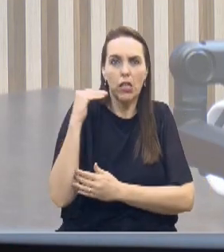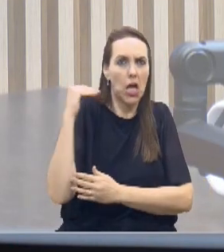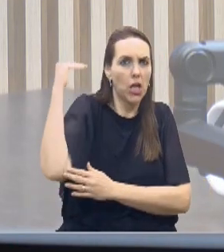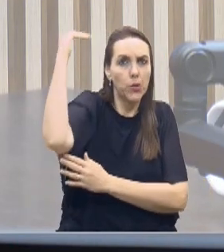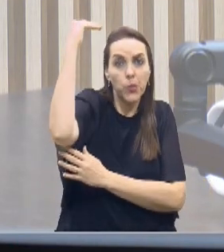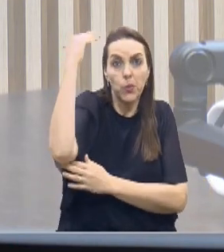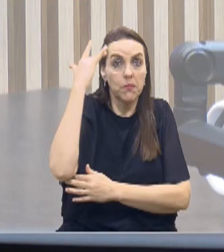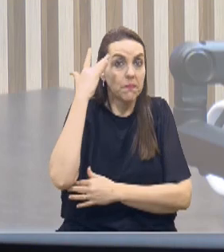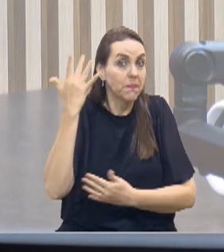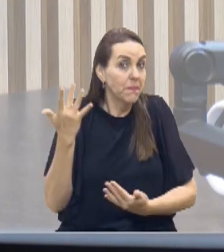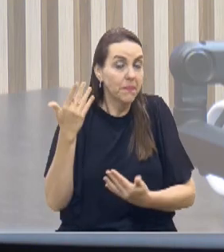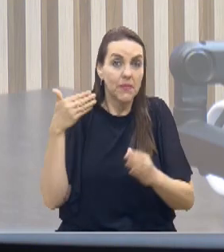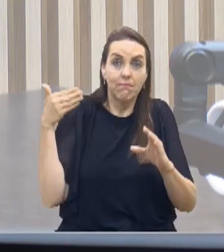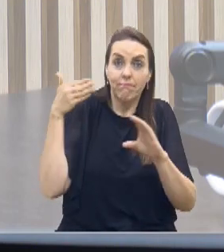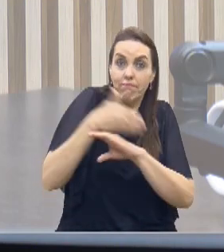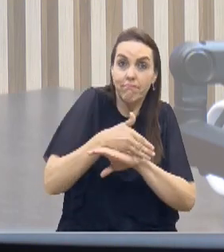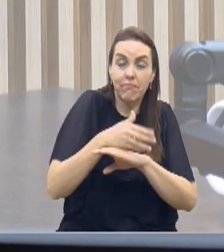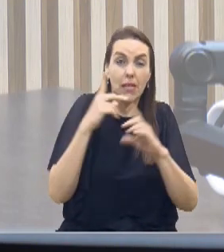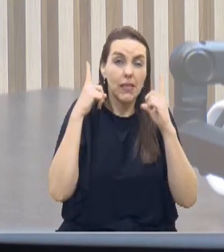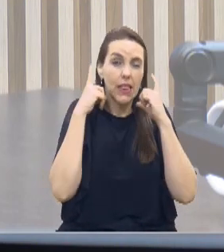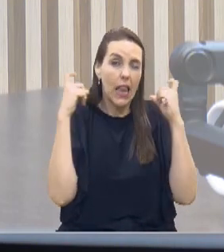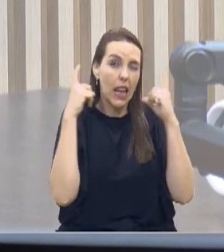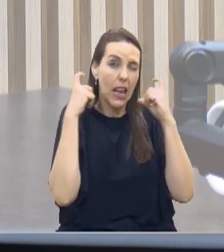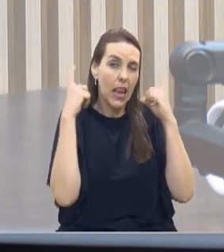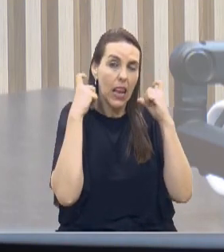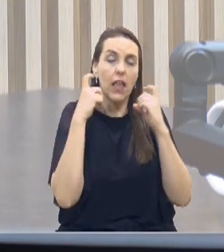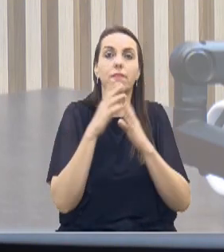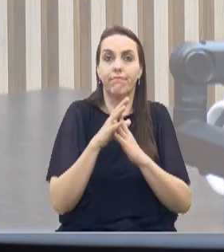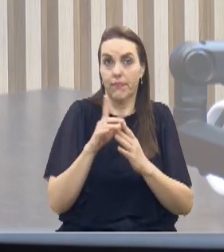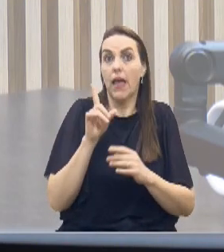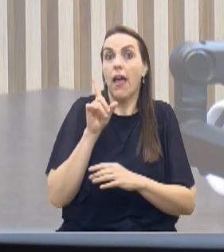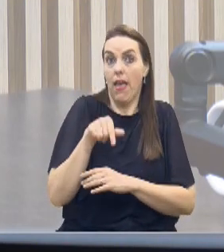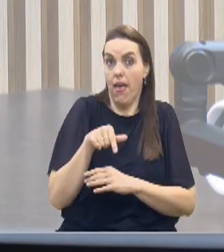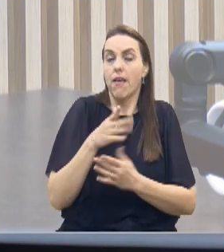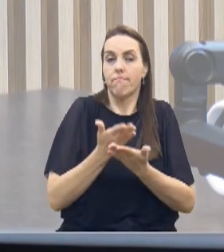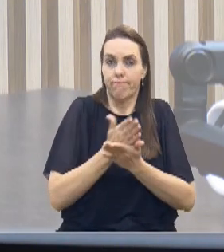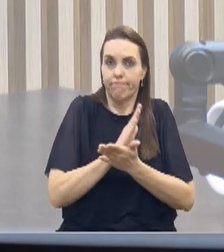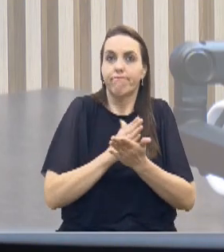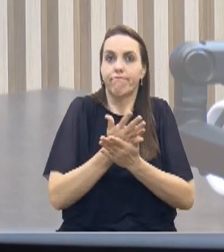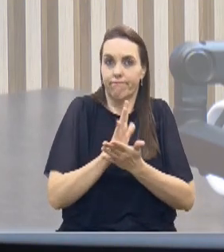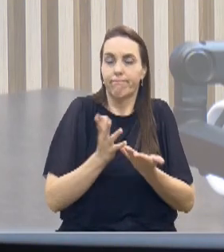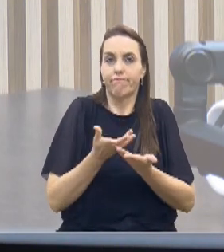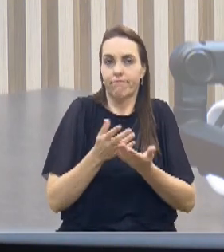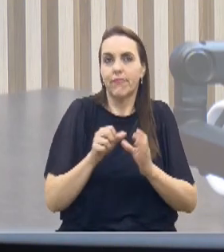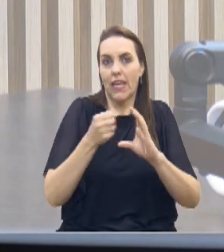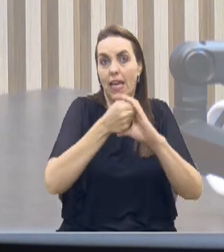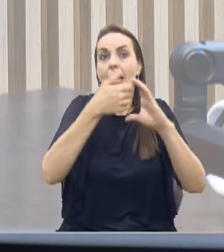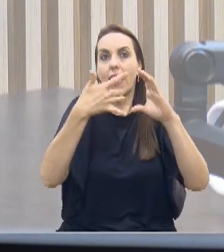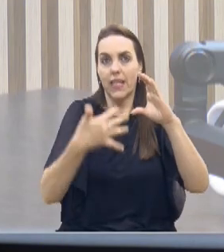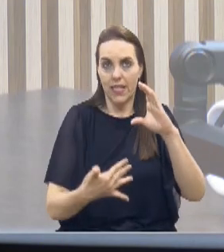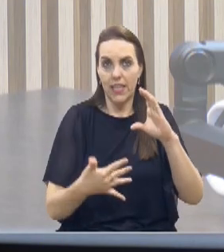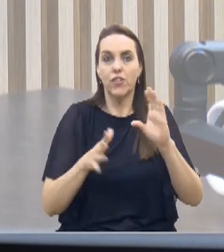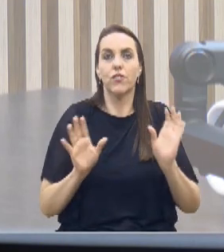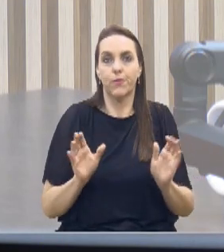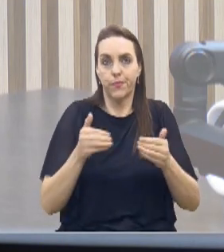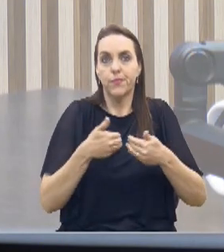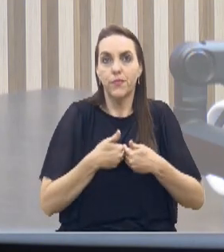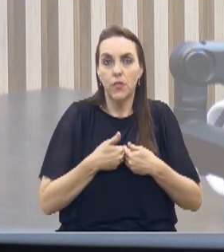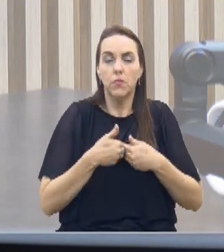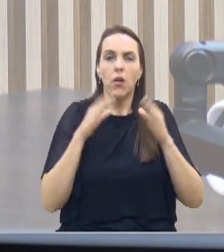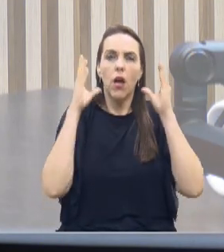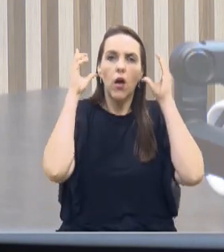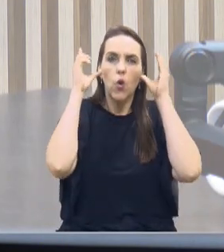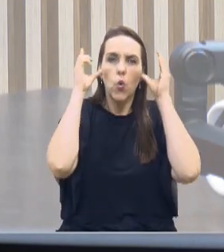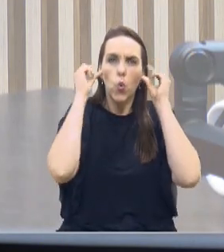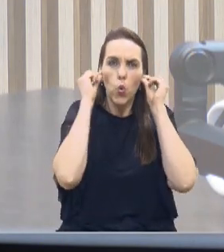para casa, mas que se incomoda um pouco com o ruído, né, que a gente sabe que é uma das características muito claras do autismo. Então, abafadores para que